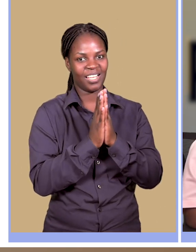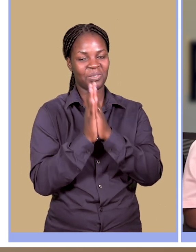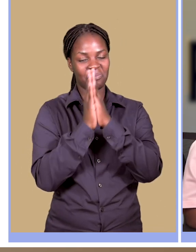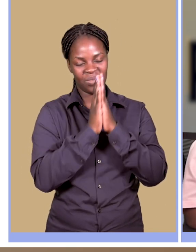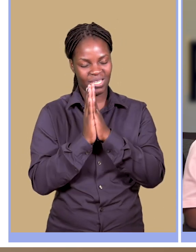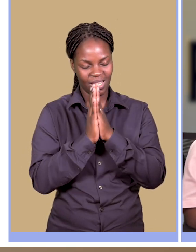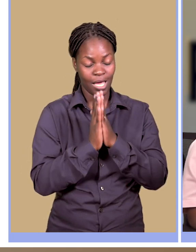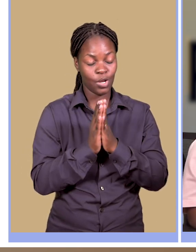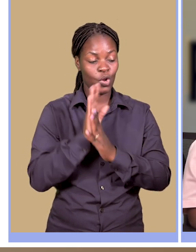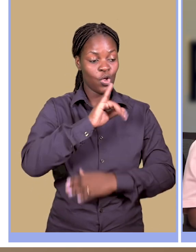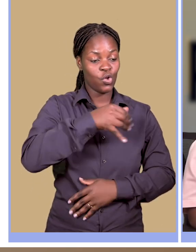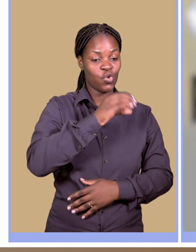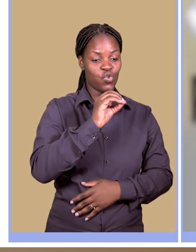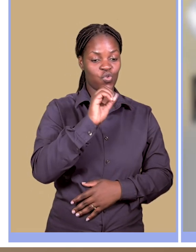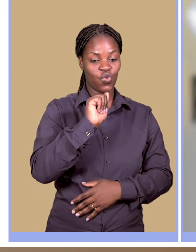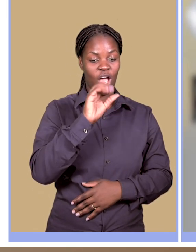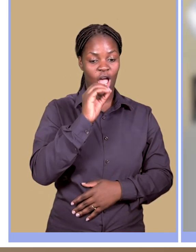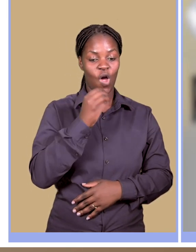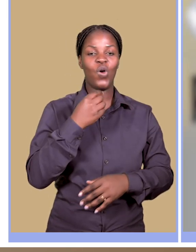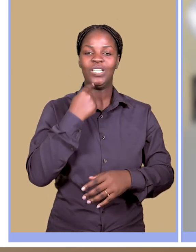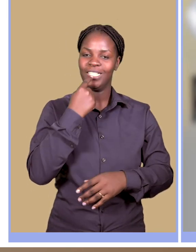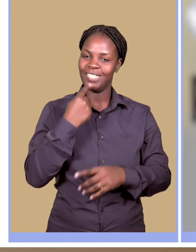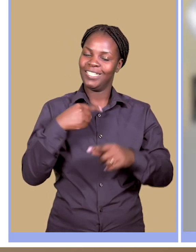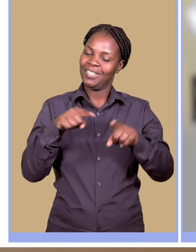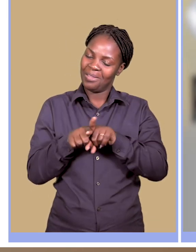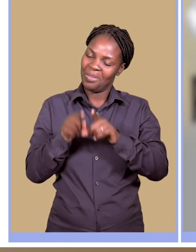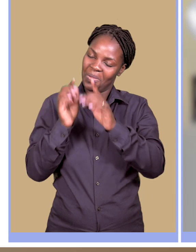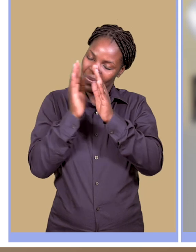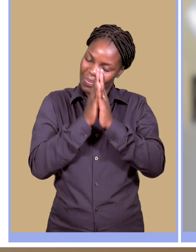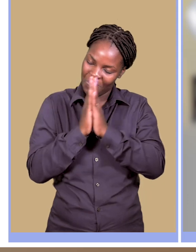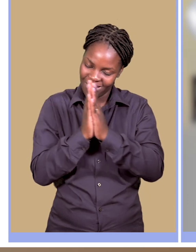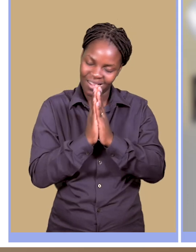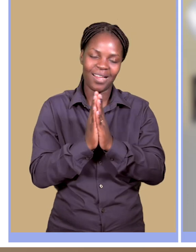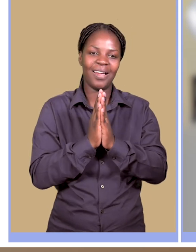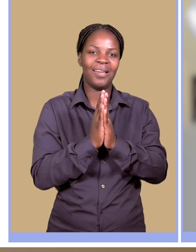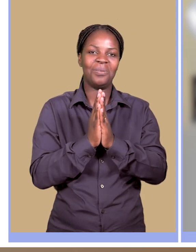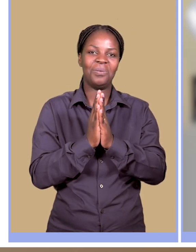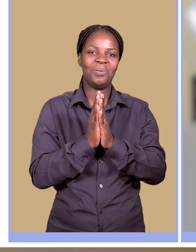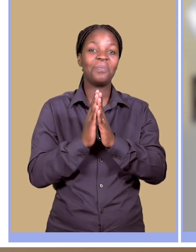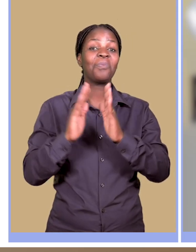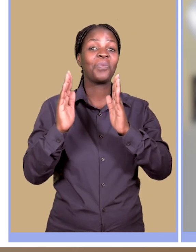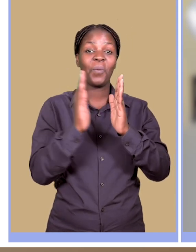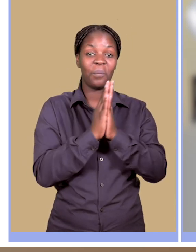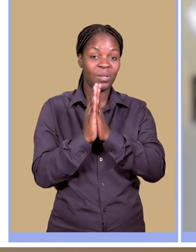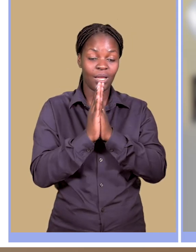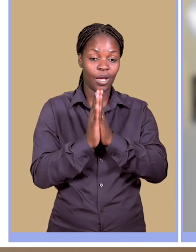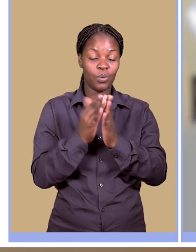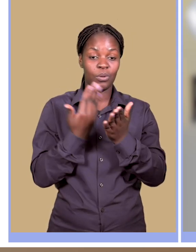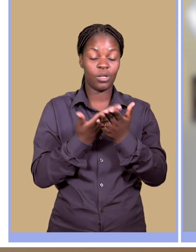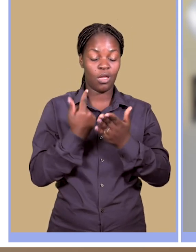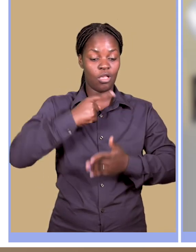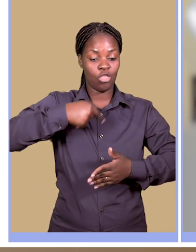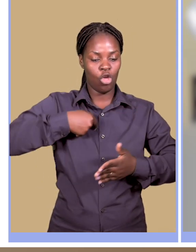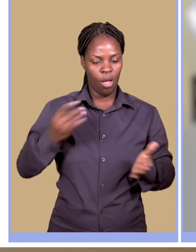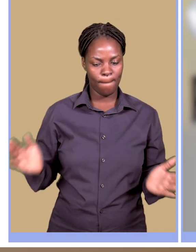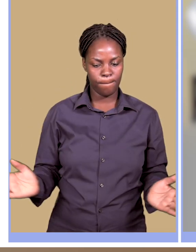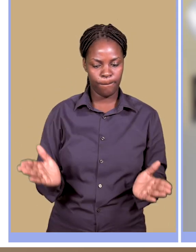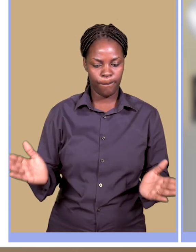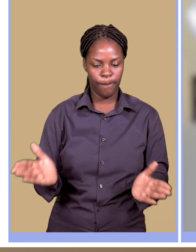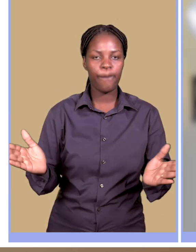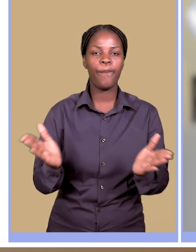Eu que agradeço que a TV Surdo existe. Nós agradecemos também por fazermos parte para que as pessoas com deficiência se